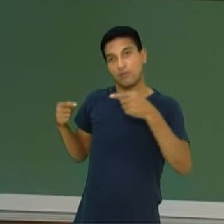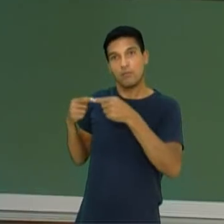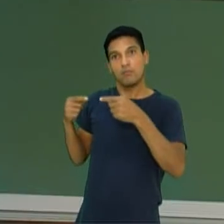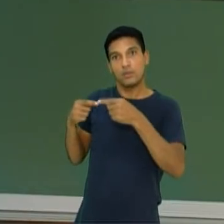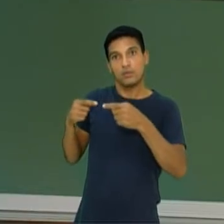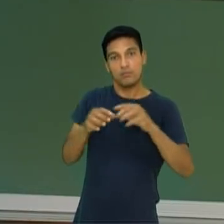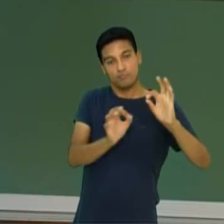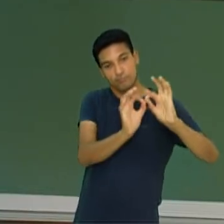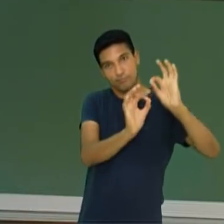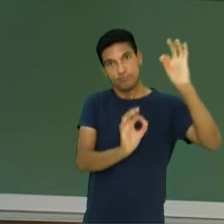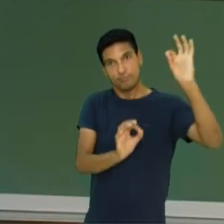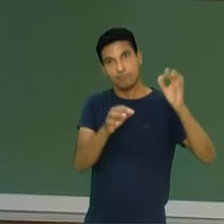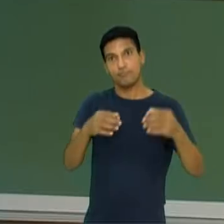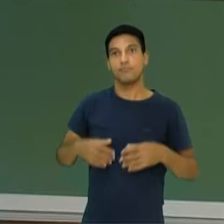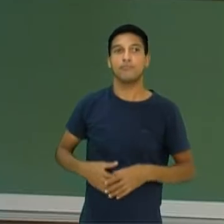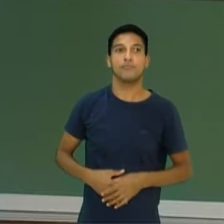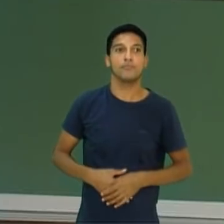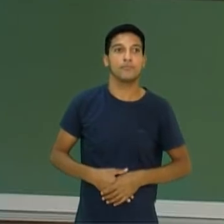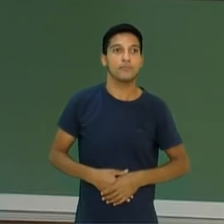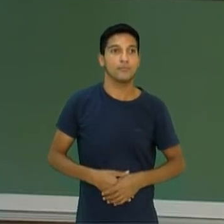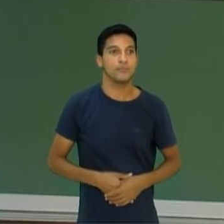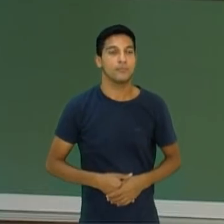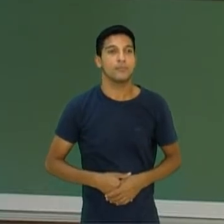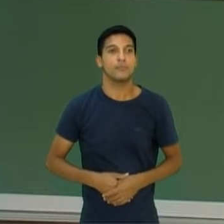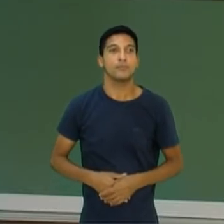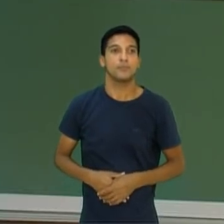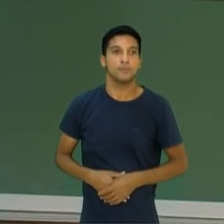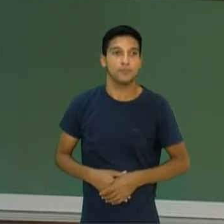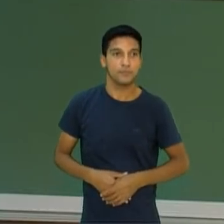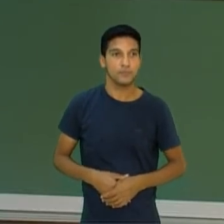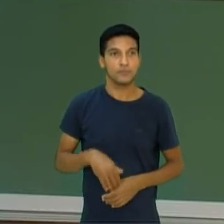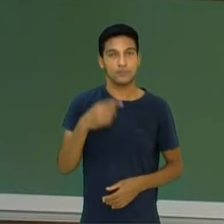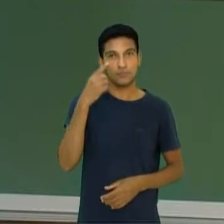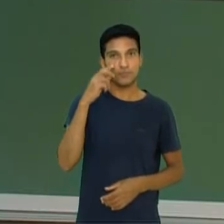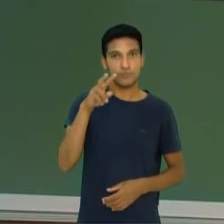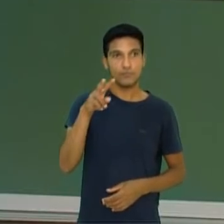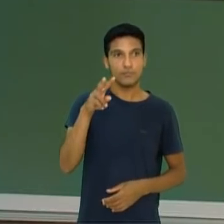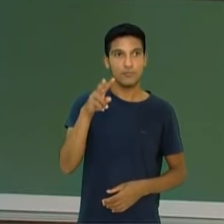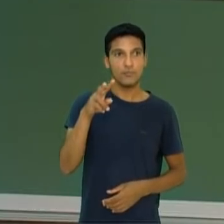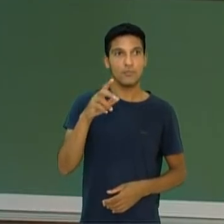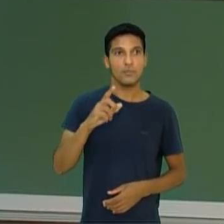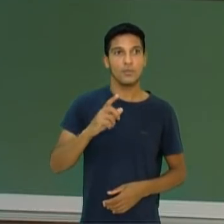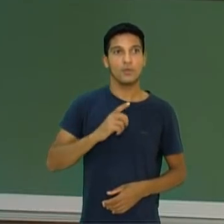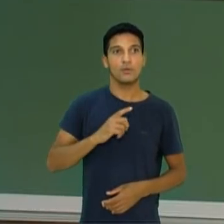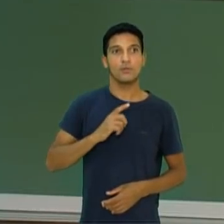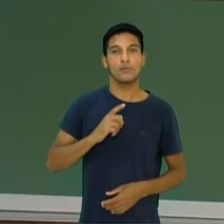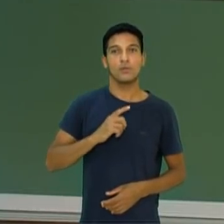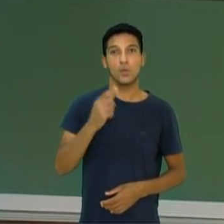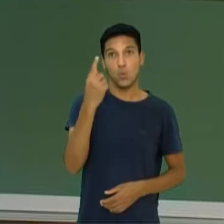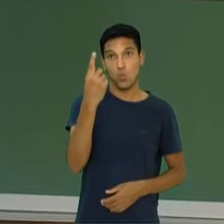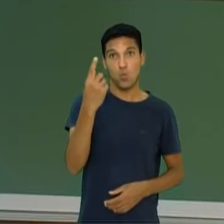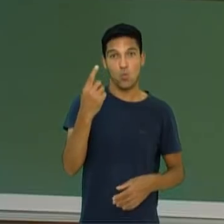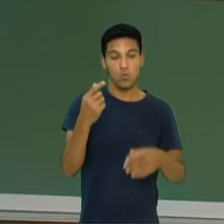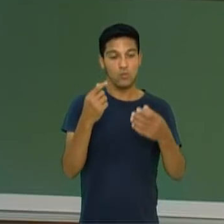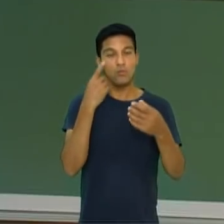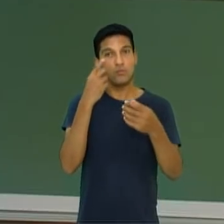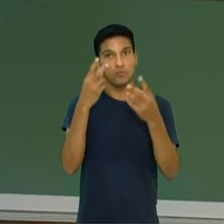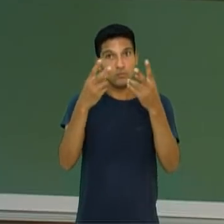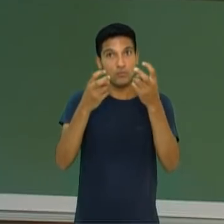recurvo, né? Que tem somente uma linha aqui passando pela corda.